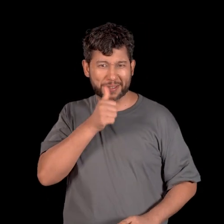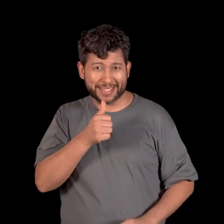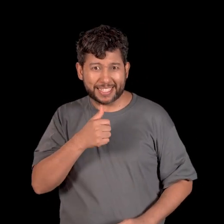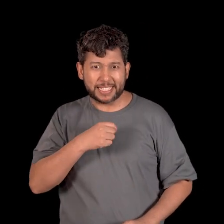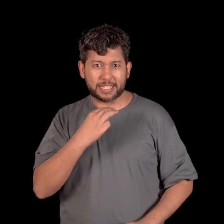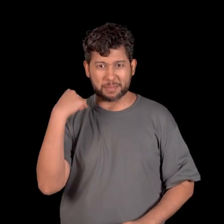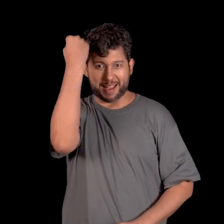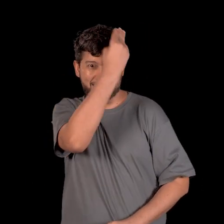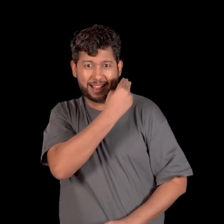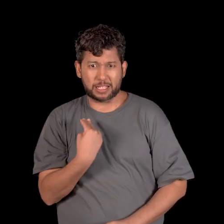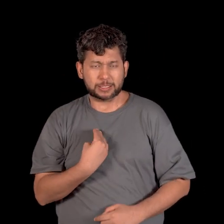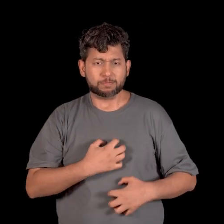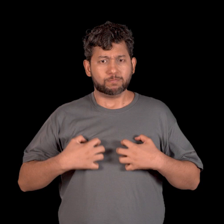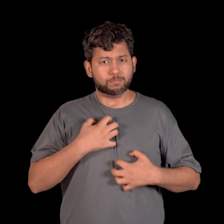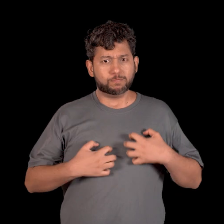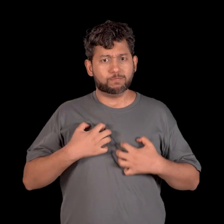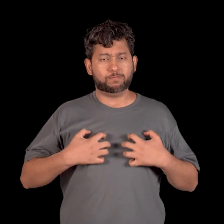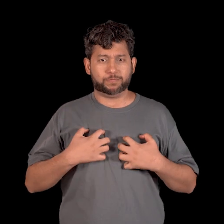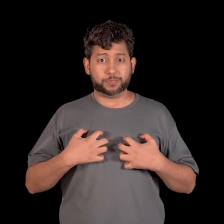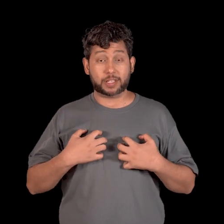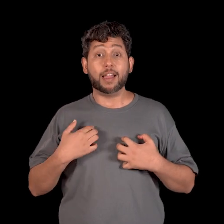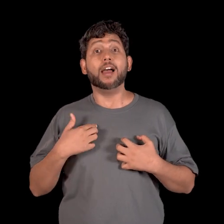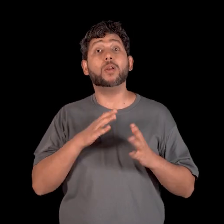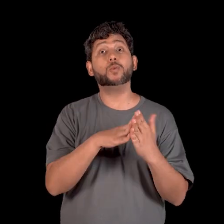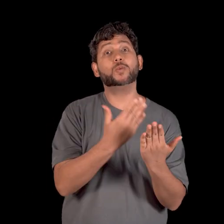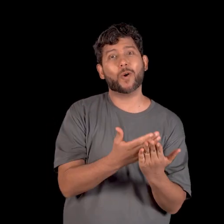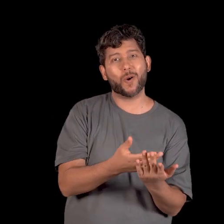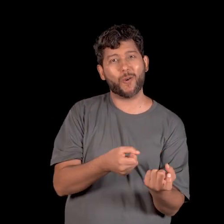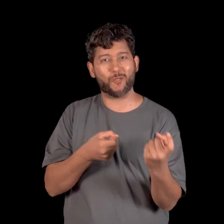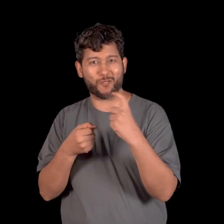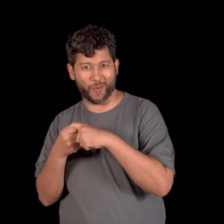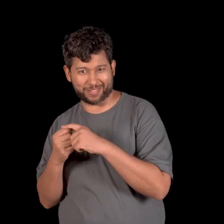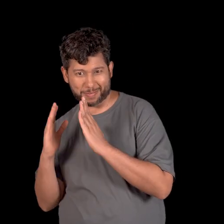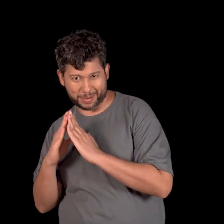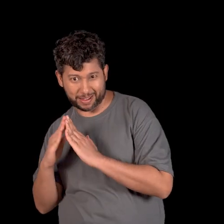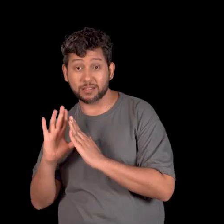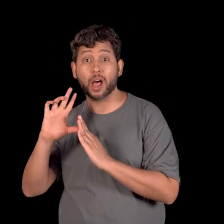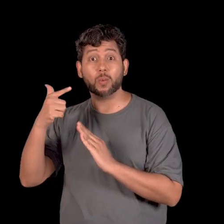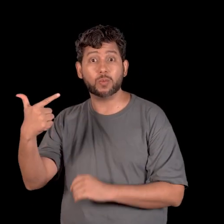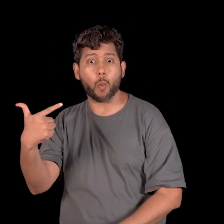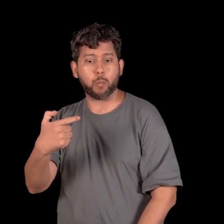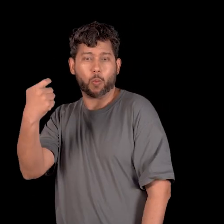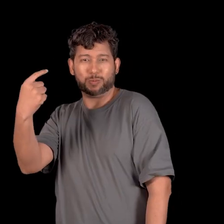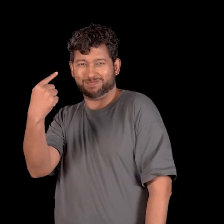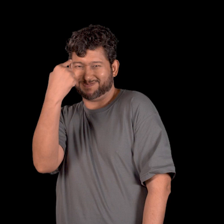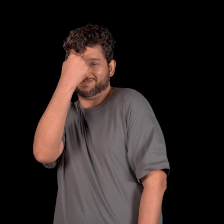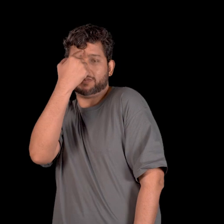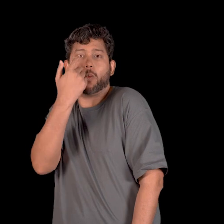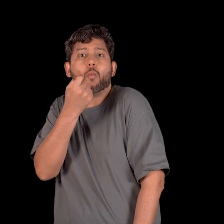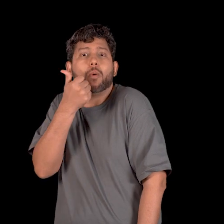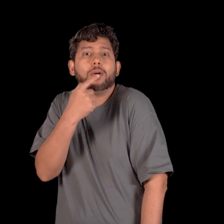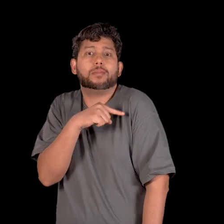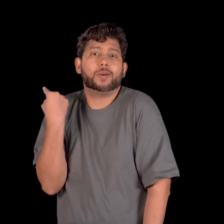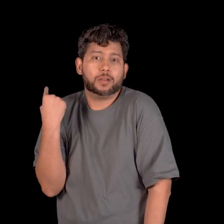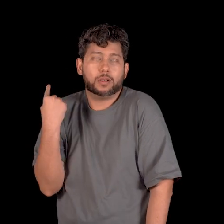à educação, o que gerou em Malala grande indignação, e no ano seguinte, quando voltava da escola, Malala foi alvejada com um tiro